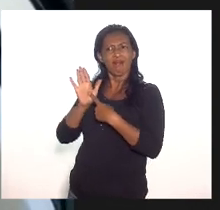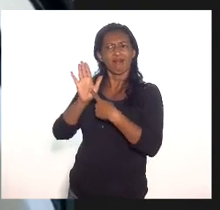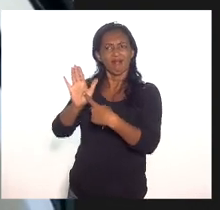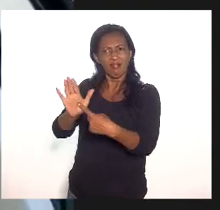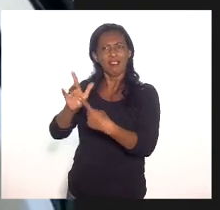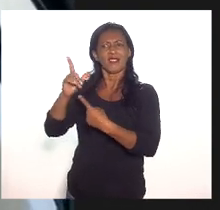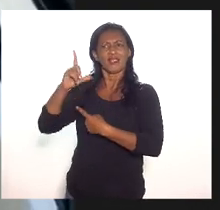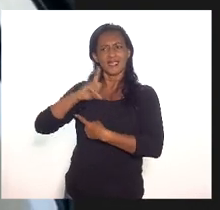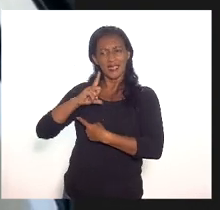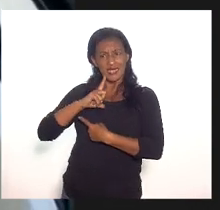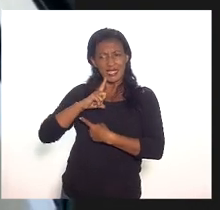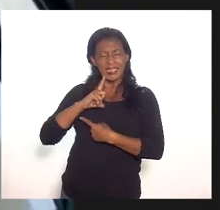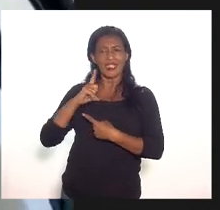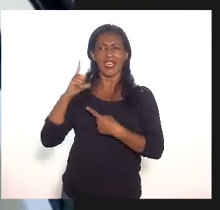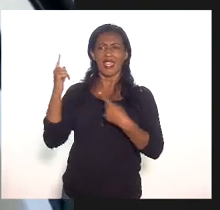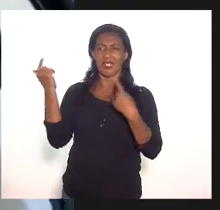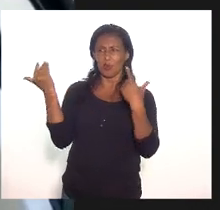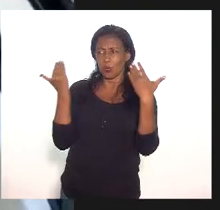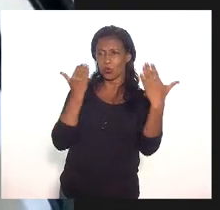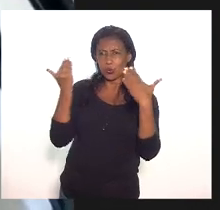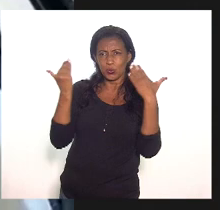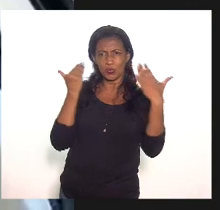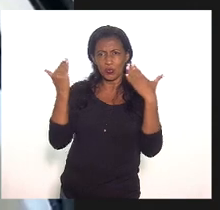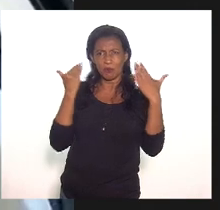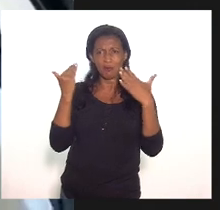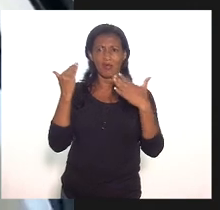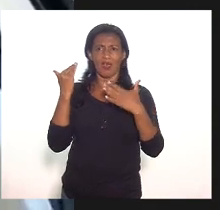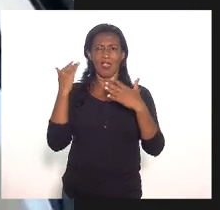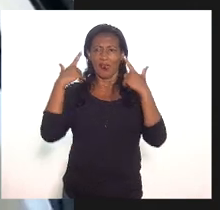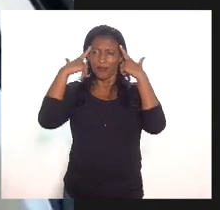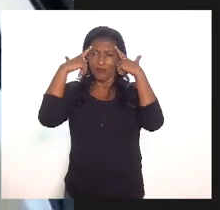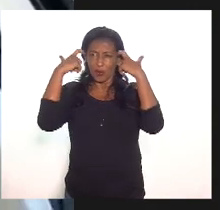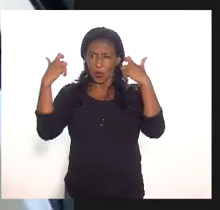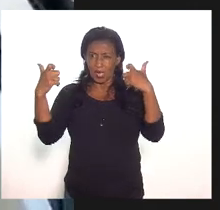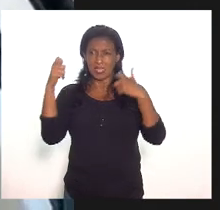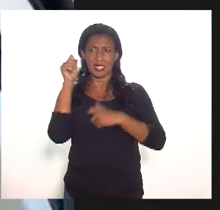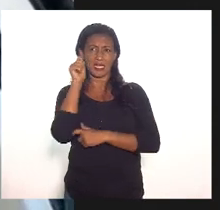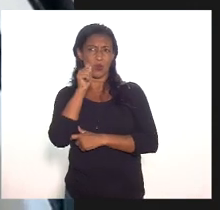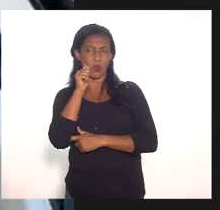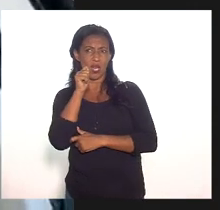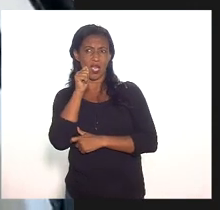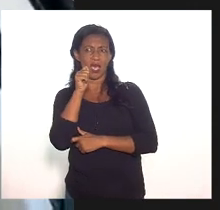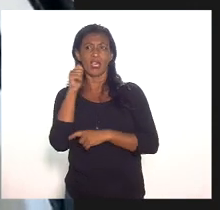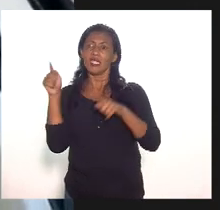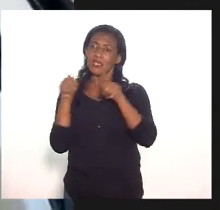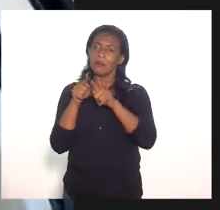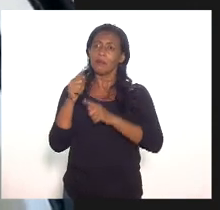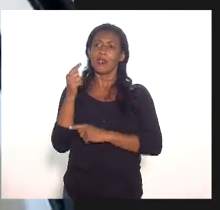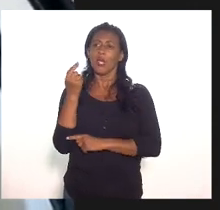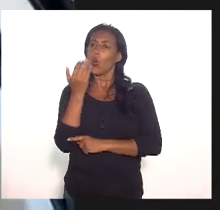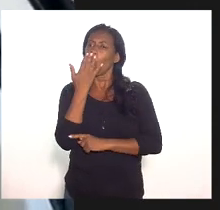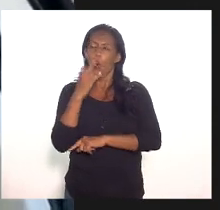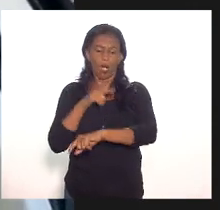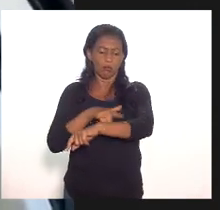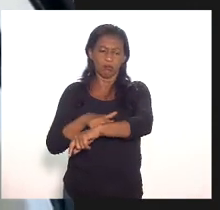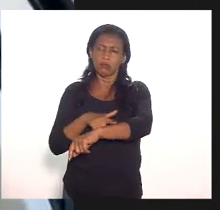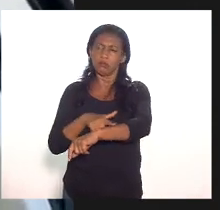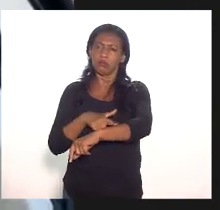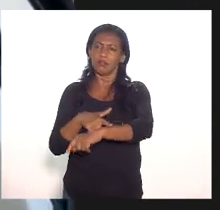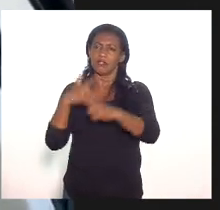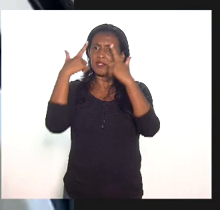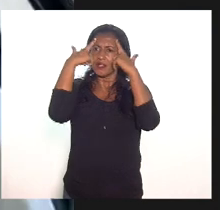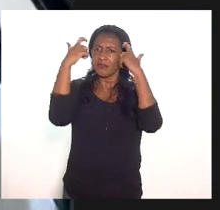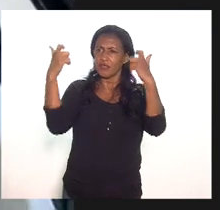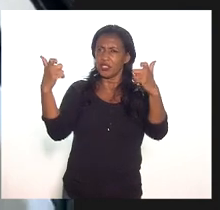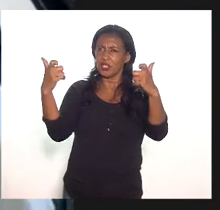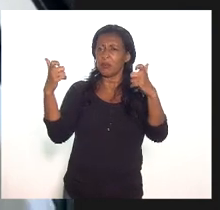correlação entre a violência doméstica e a cor da vítima, quando nós sabemos que não existe. Muitas das vezes, quem agride